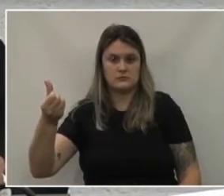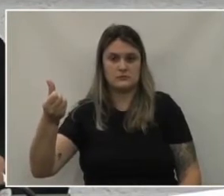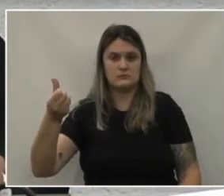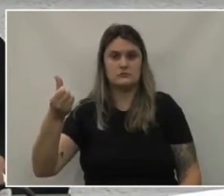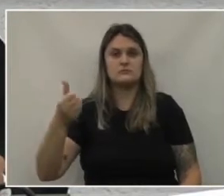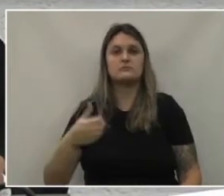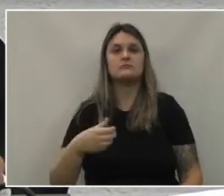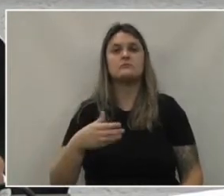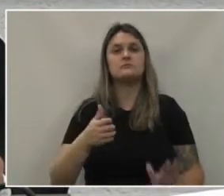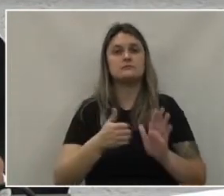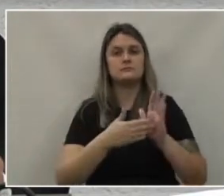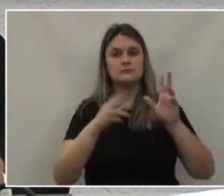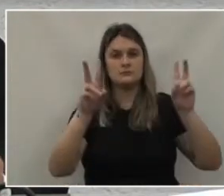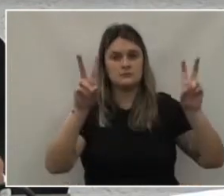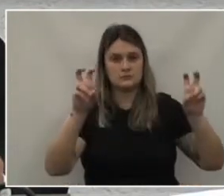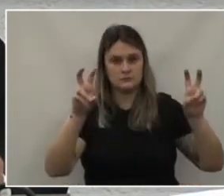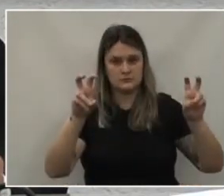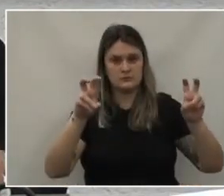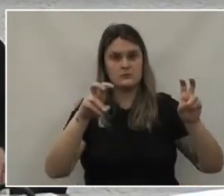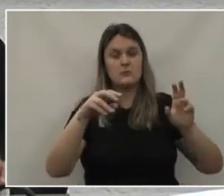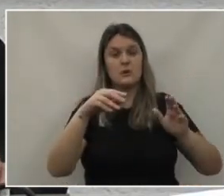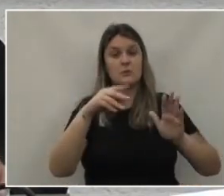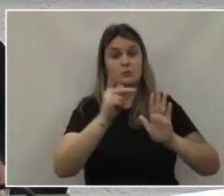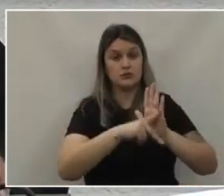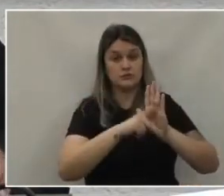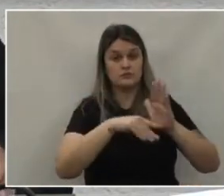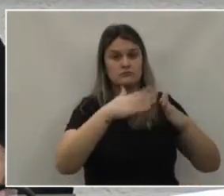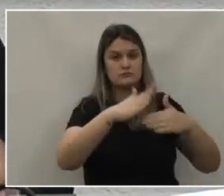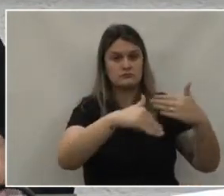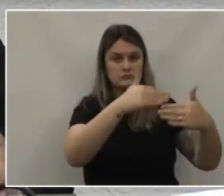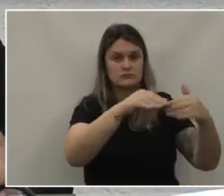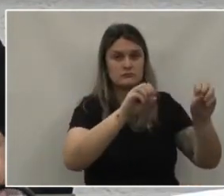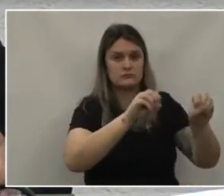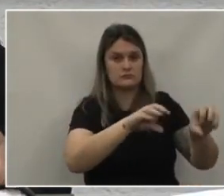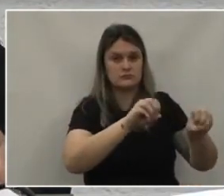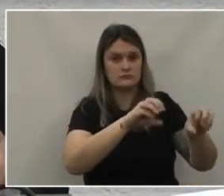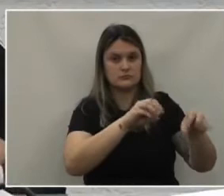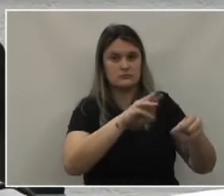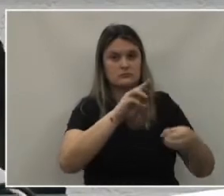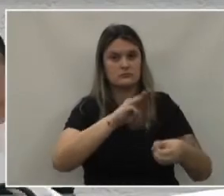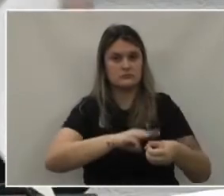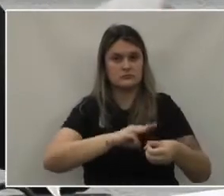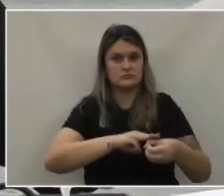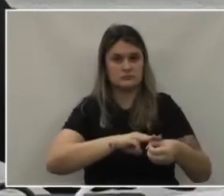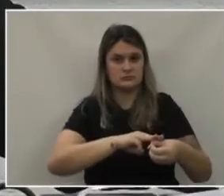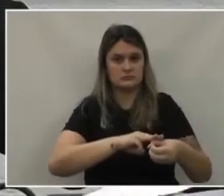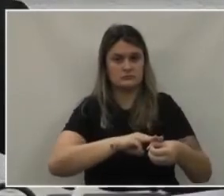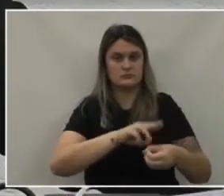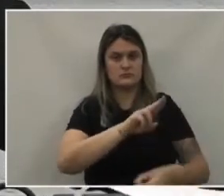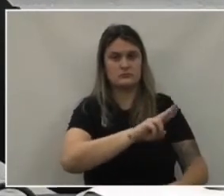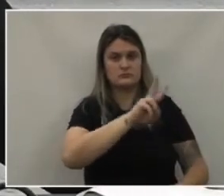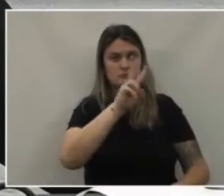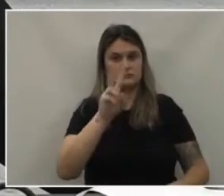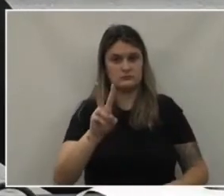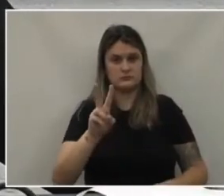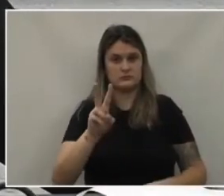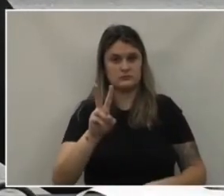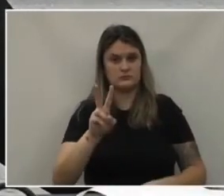4.652/2016, que trata sobre o Programa de Desenvolvimento Educacional Municipal de União da